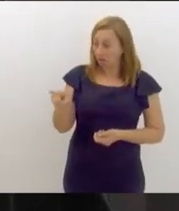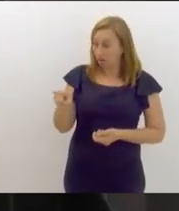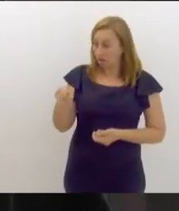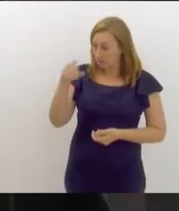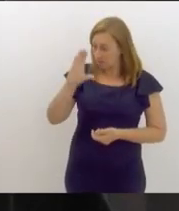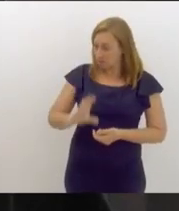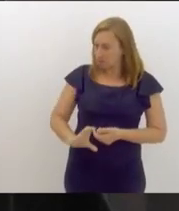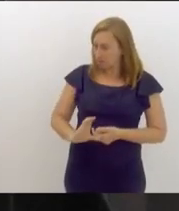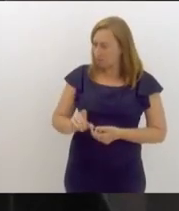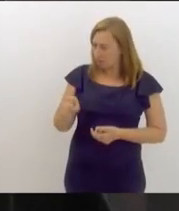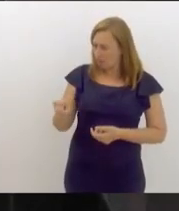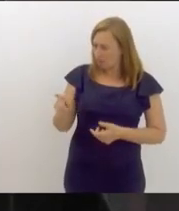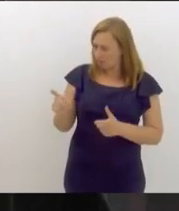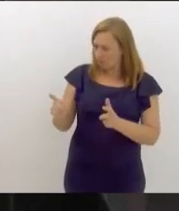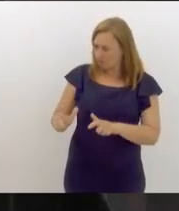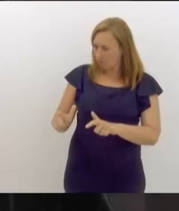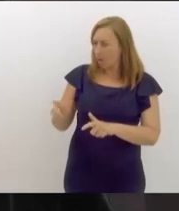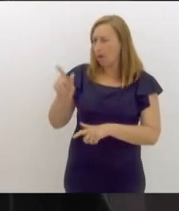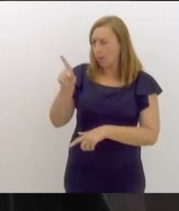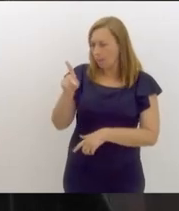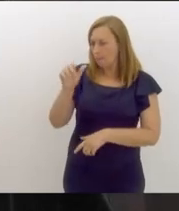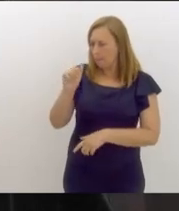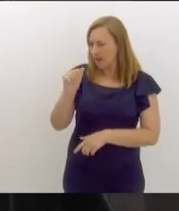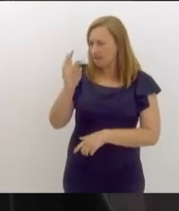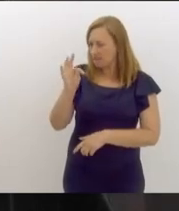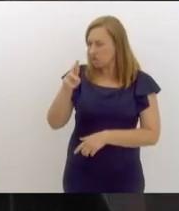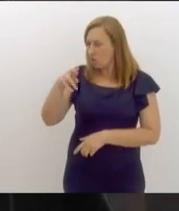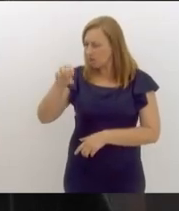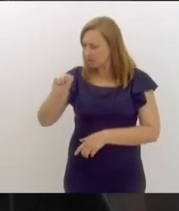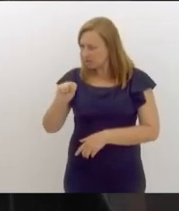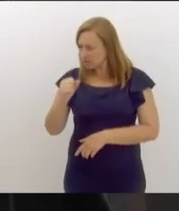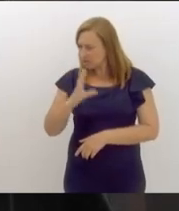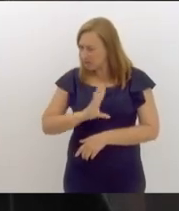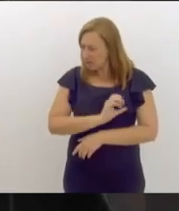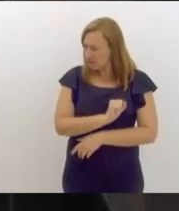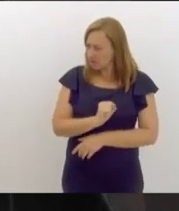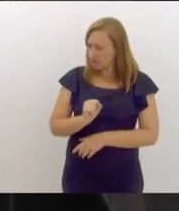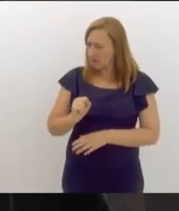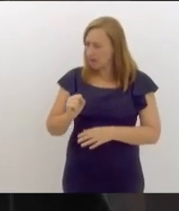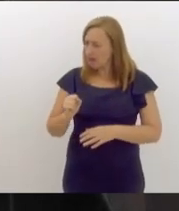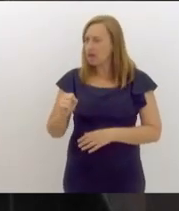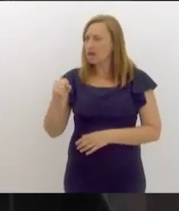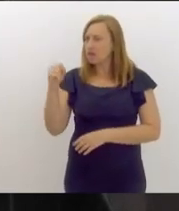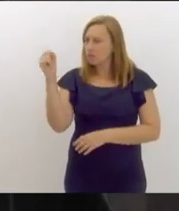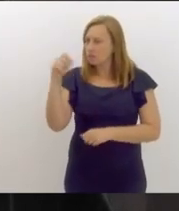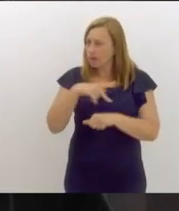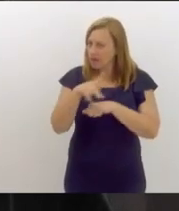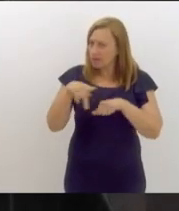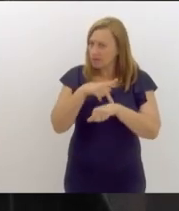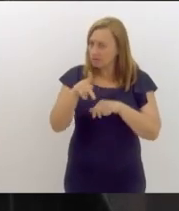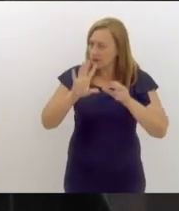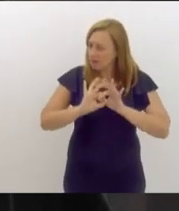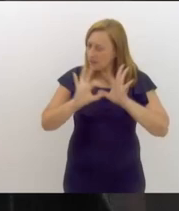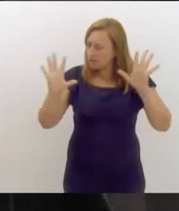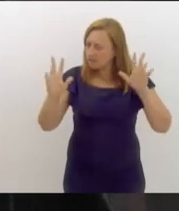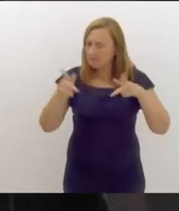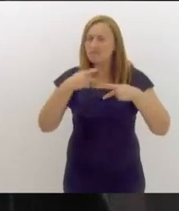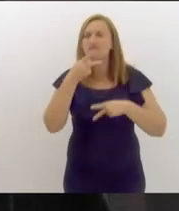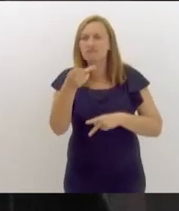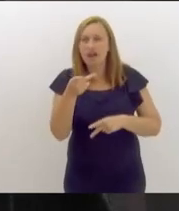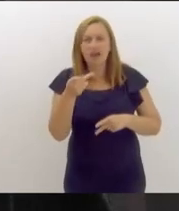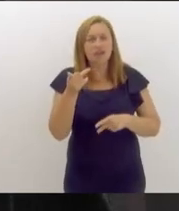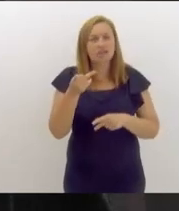que ali estava Patriotas em busca da liberdade de expressão a liberdade